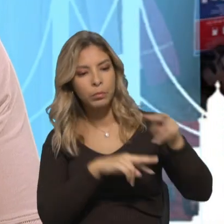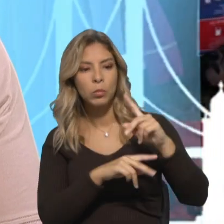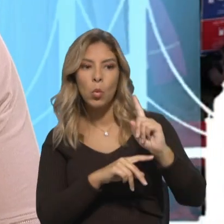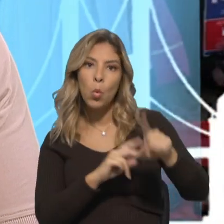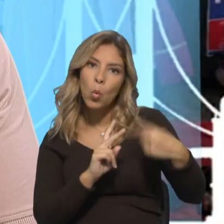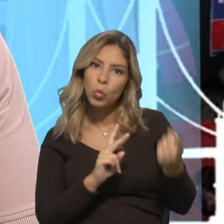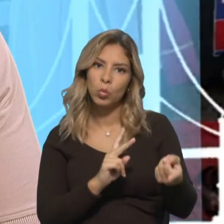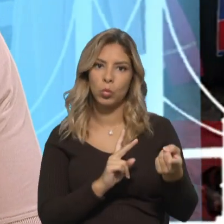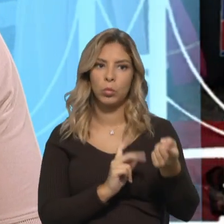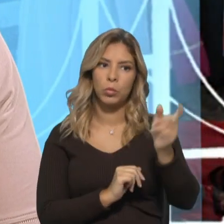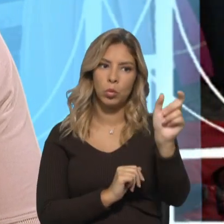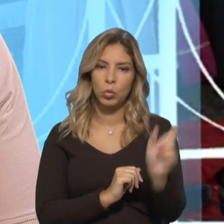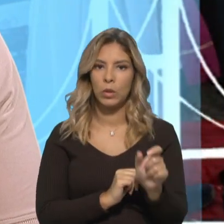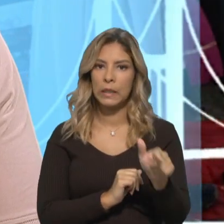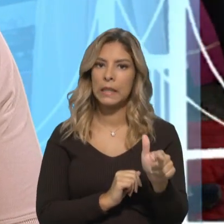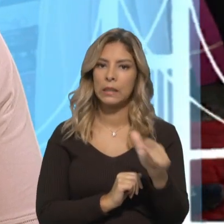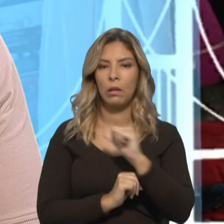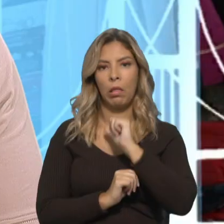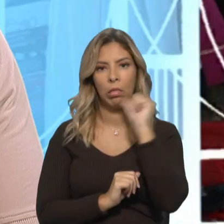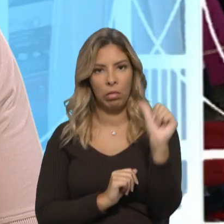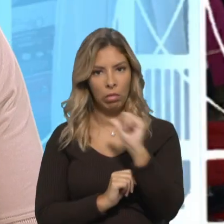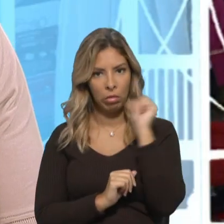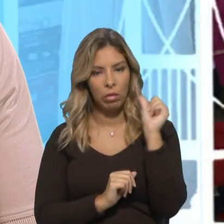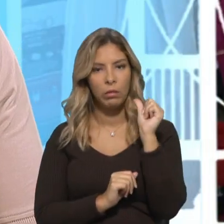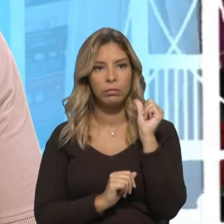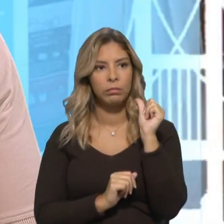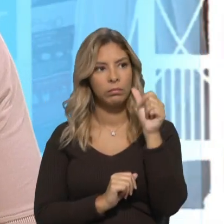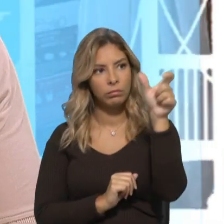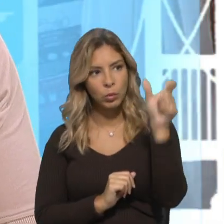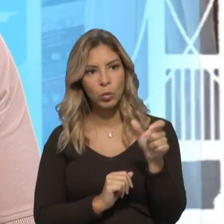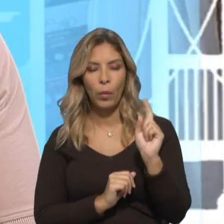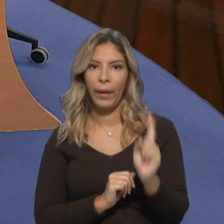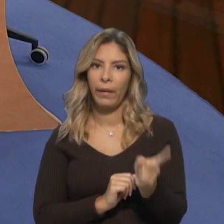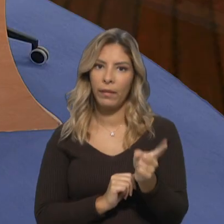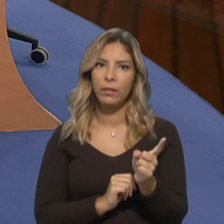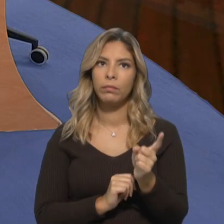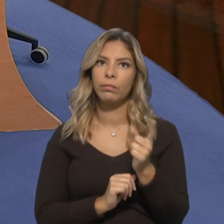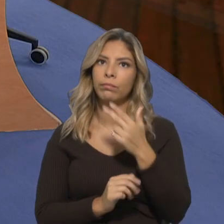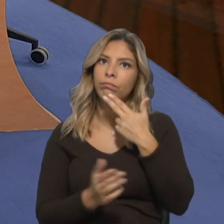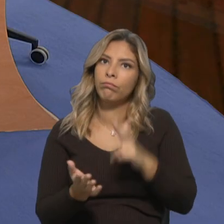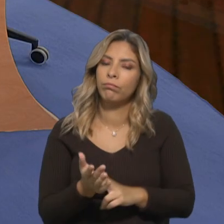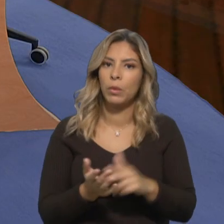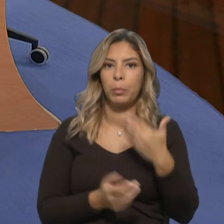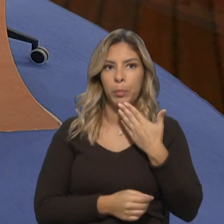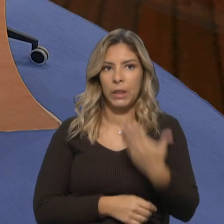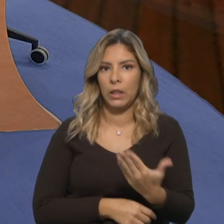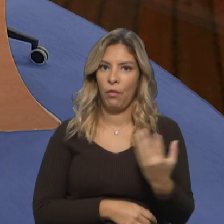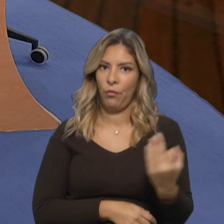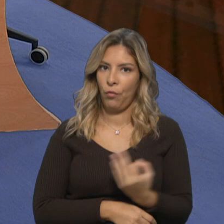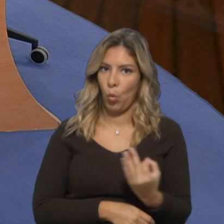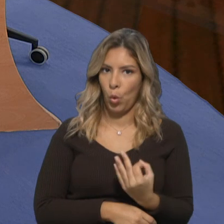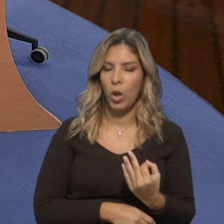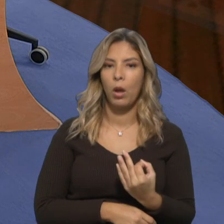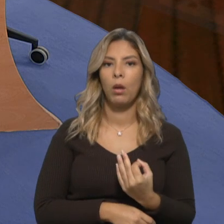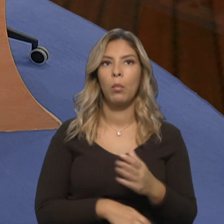humano, e o outro é um ser cristão também que está lá, e que é este o caminho da evangelização que nos pediram. Por isso, acho que faz